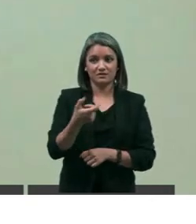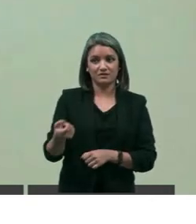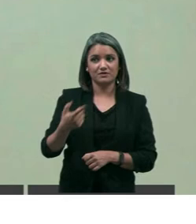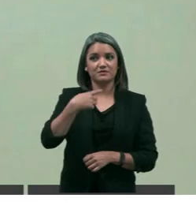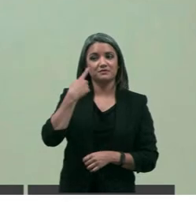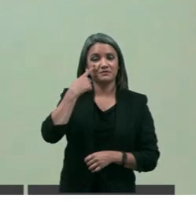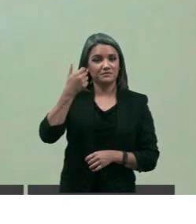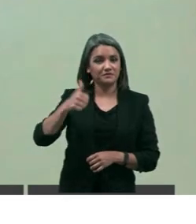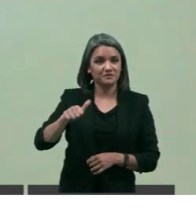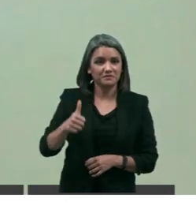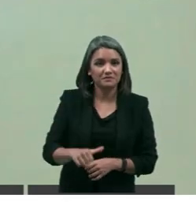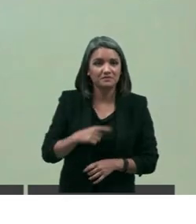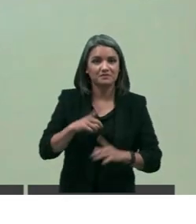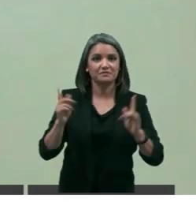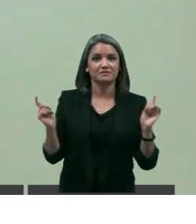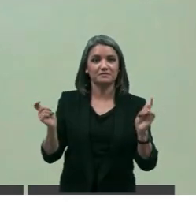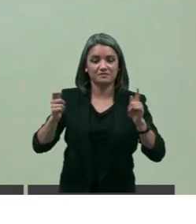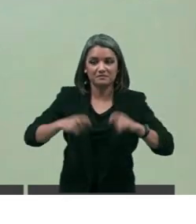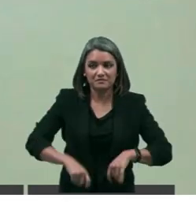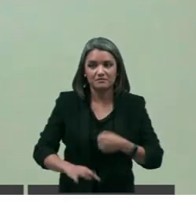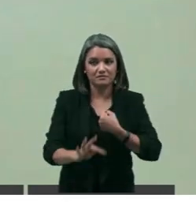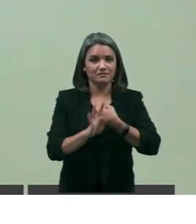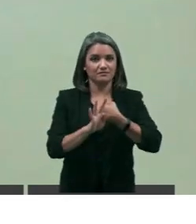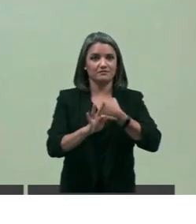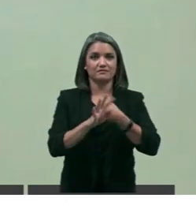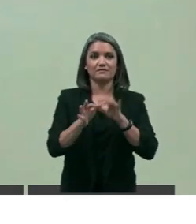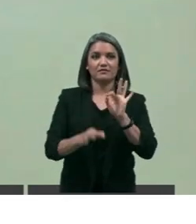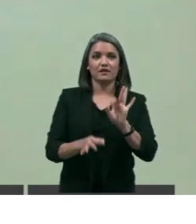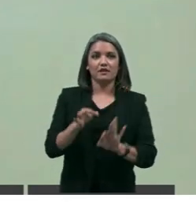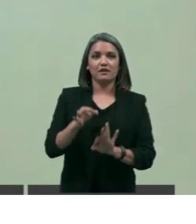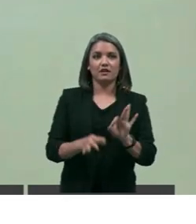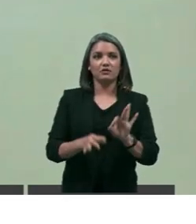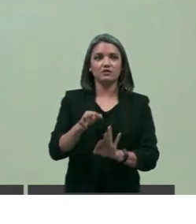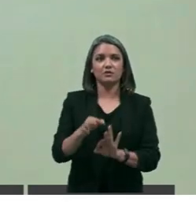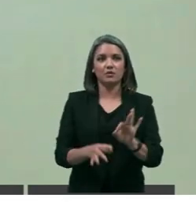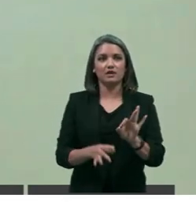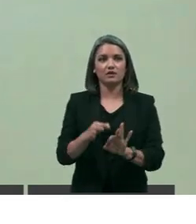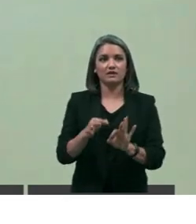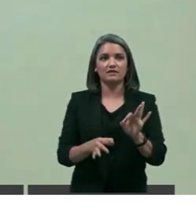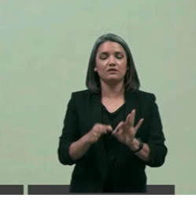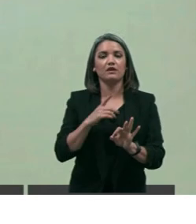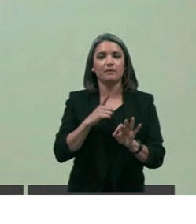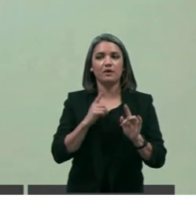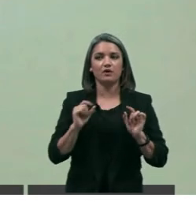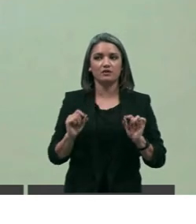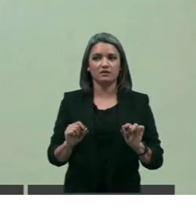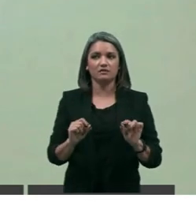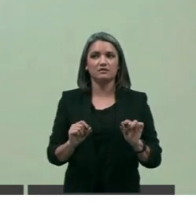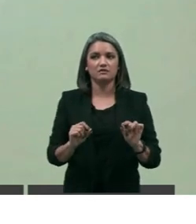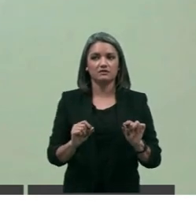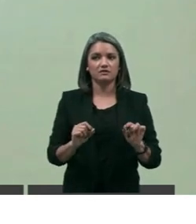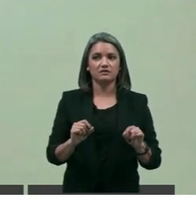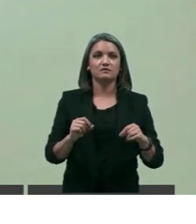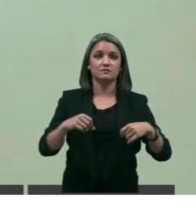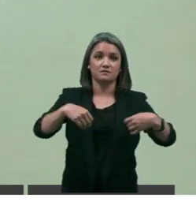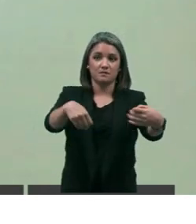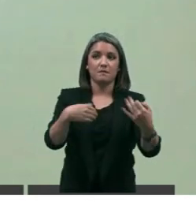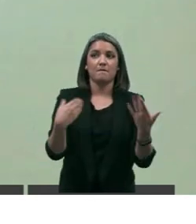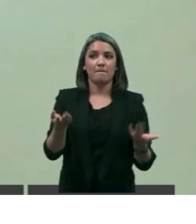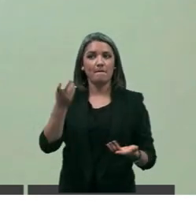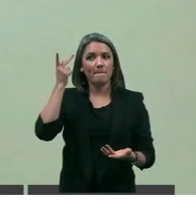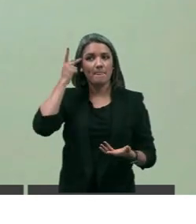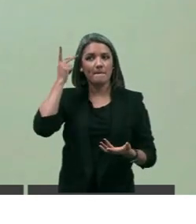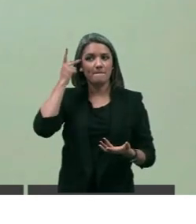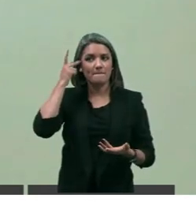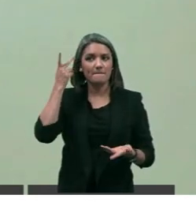reavaliação de capacidade técnica e jurídica, frequência em cursos oficiais da Escola Paulista, da